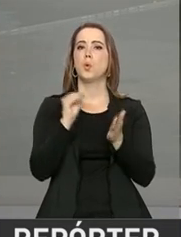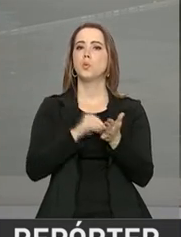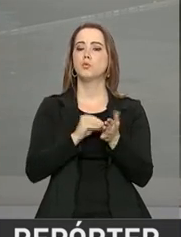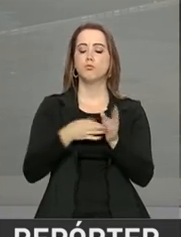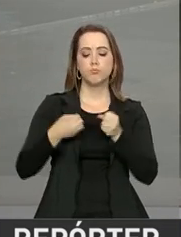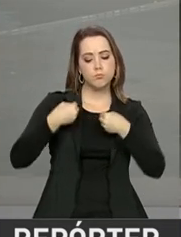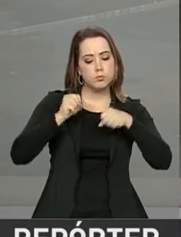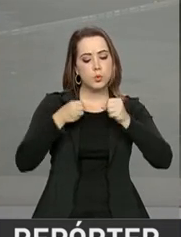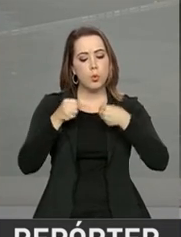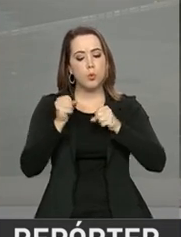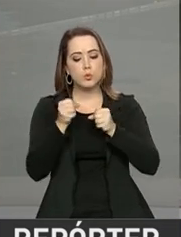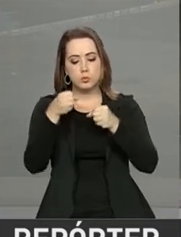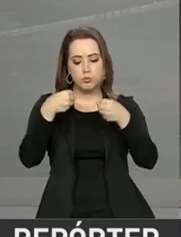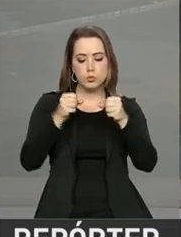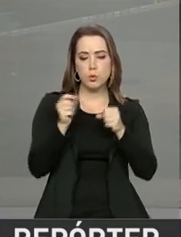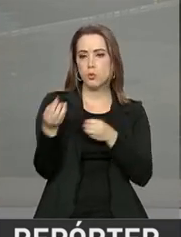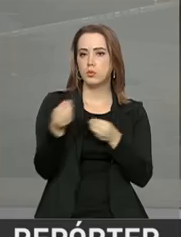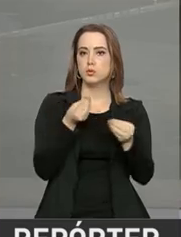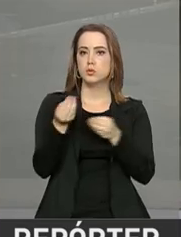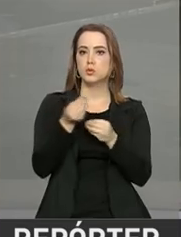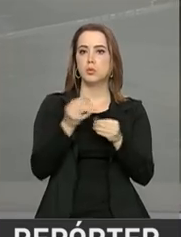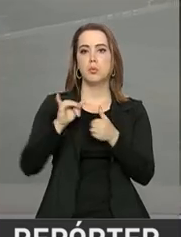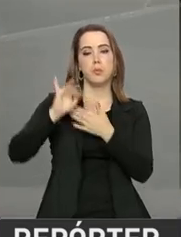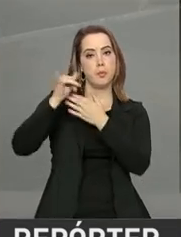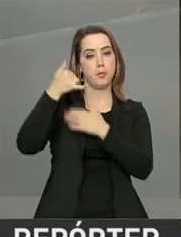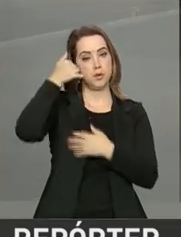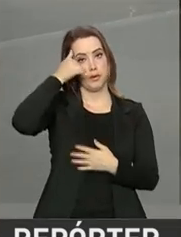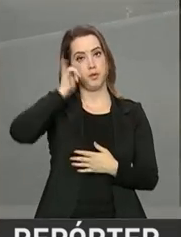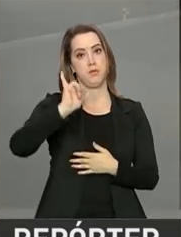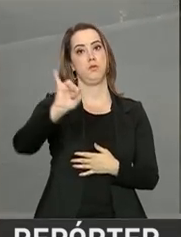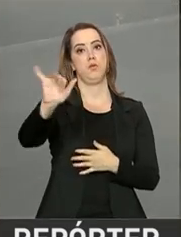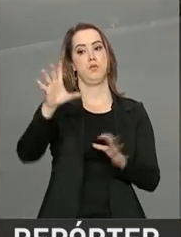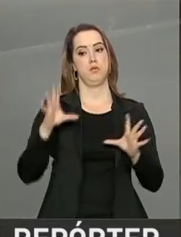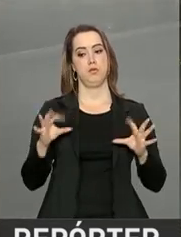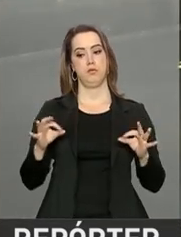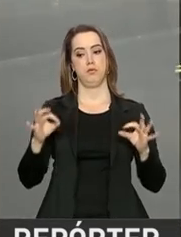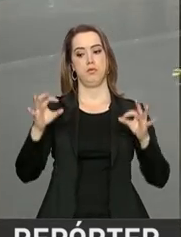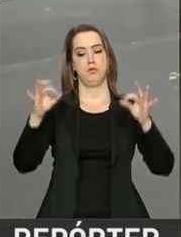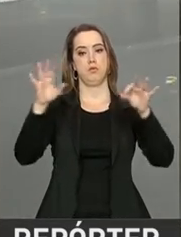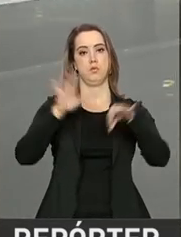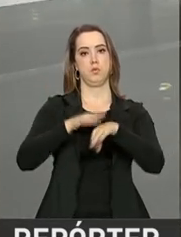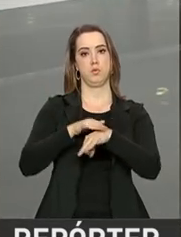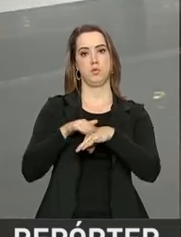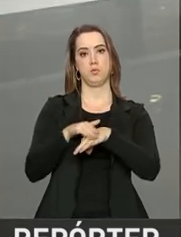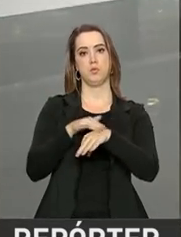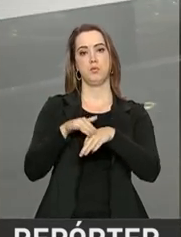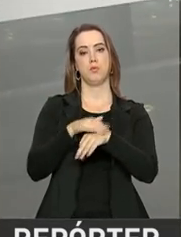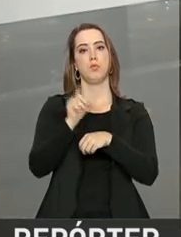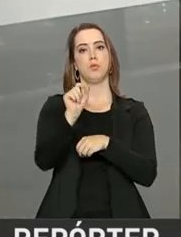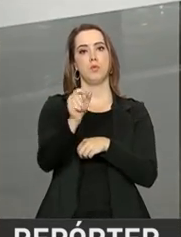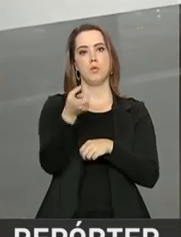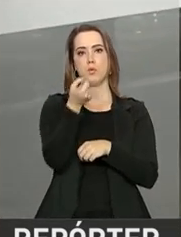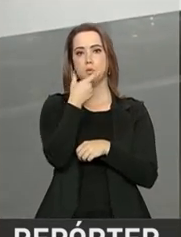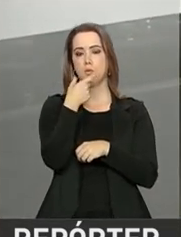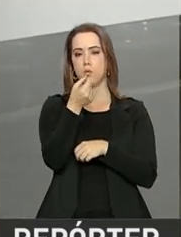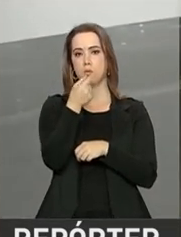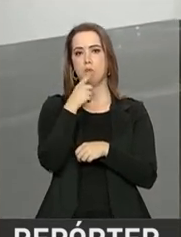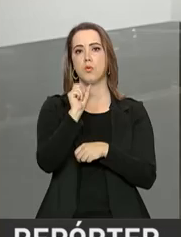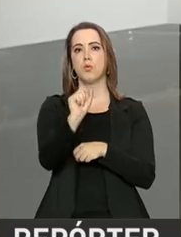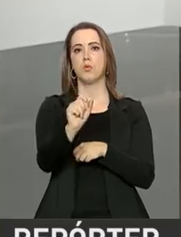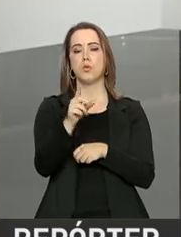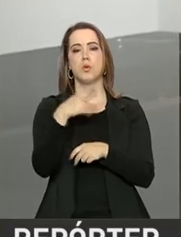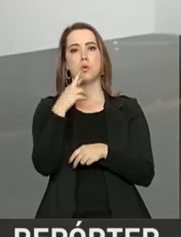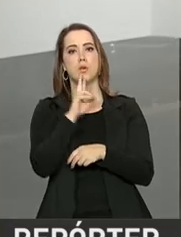efeito da substância contra o desenvolvimento de tumores sobre o câncer de pele em camundongos e a Medica e a reação da